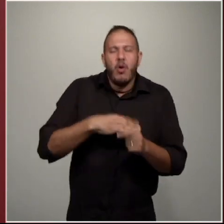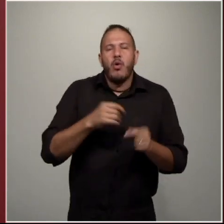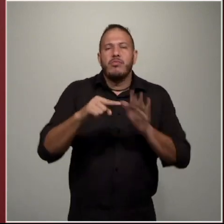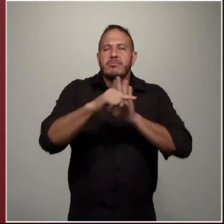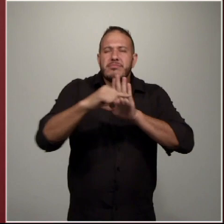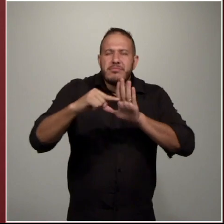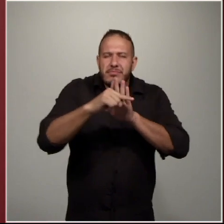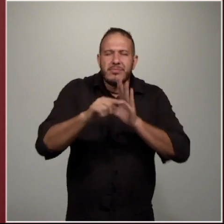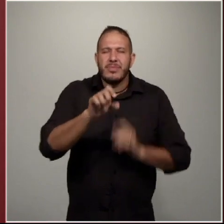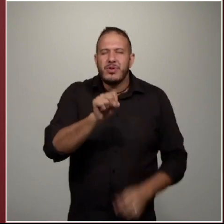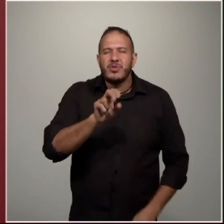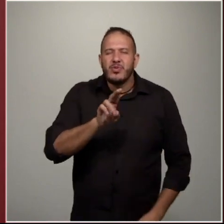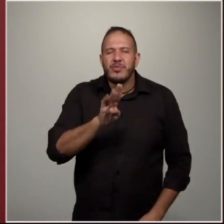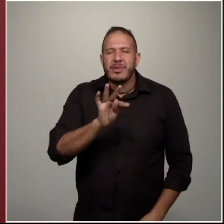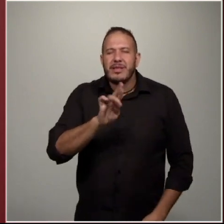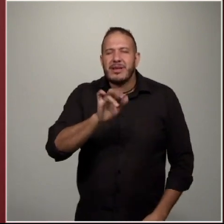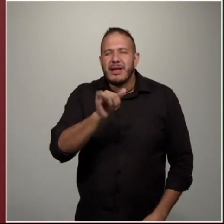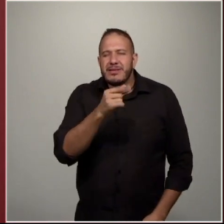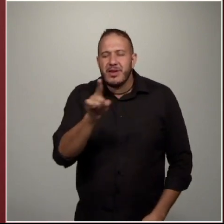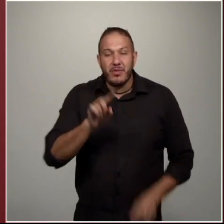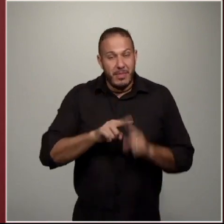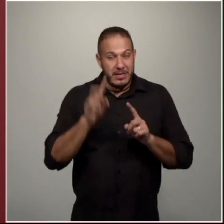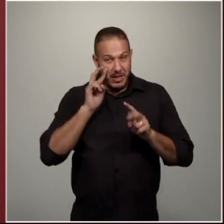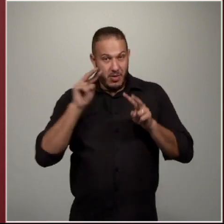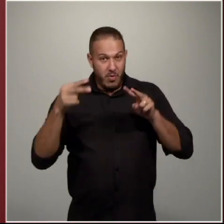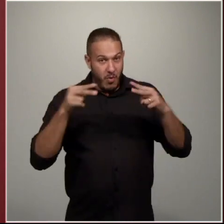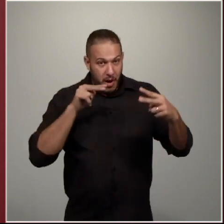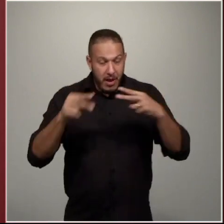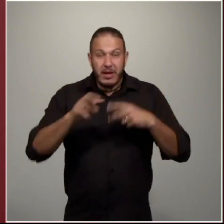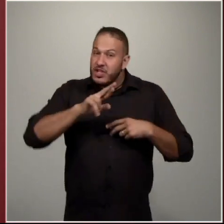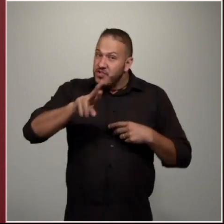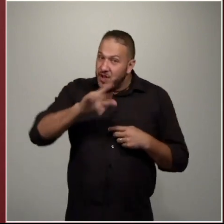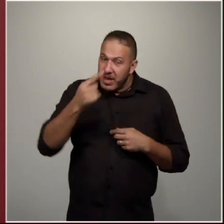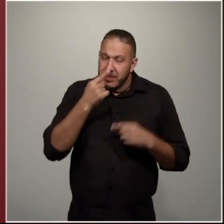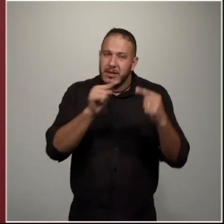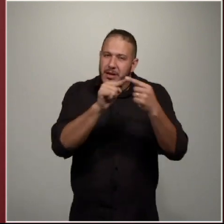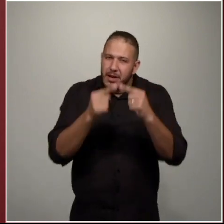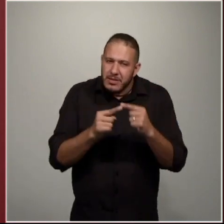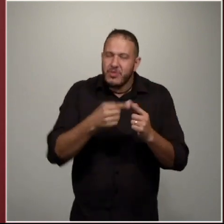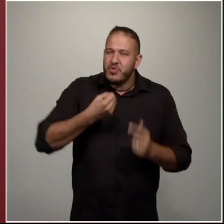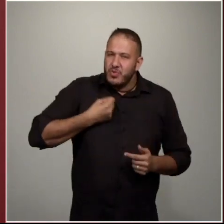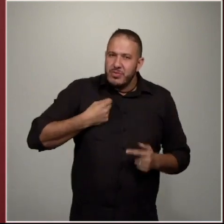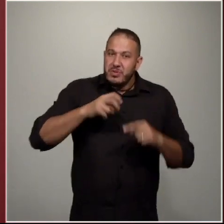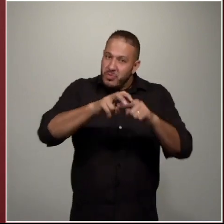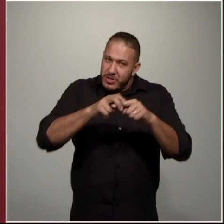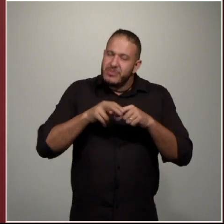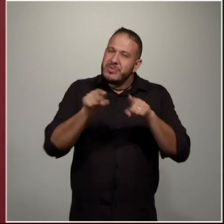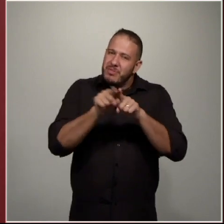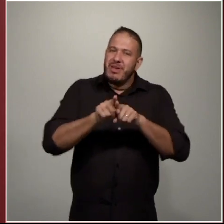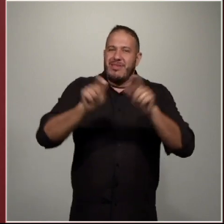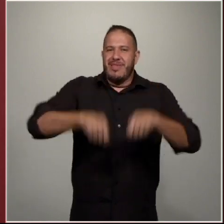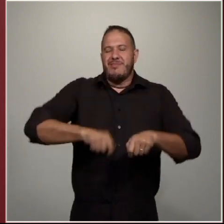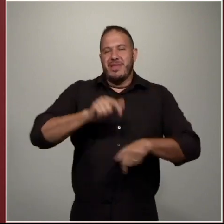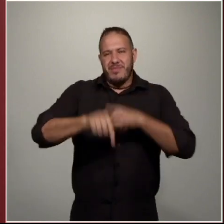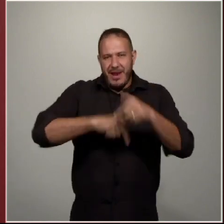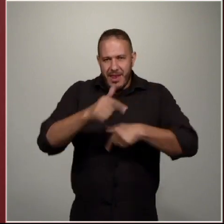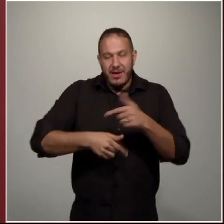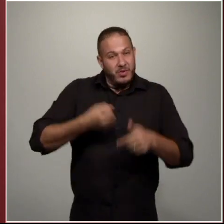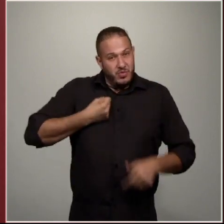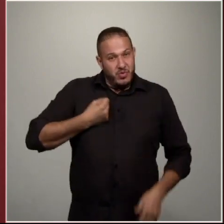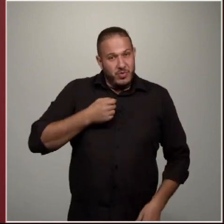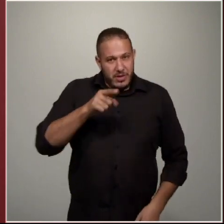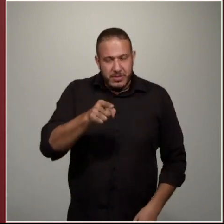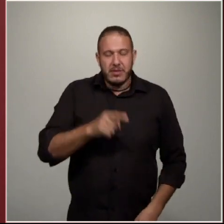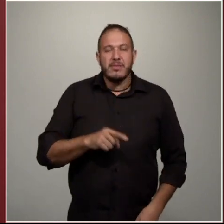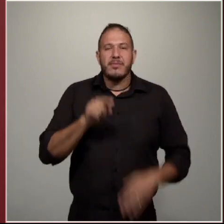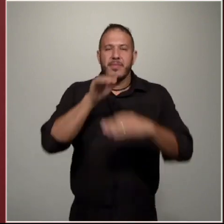essa é uma outra perspectiva uma perspectiva na na na relação entre os números é por isso que também dá pra trabalhar com um material coisa né as frações